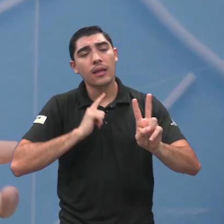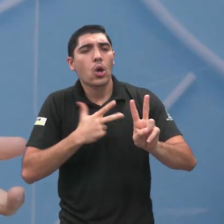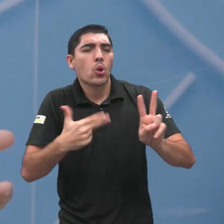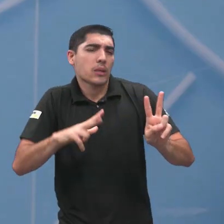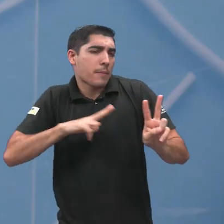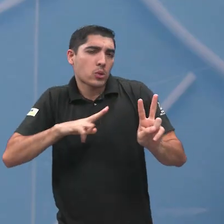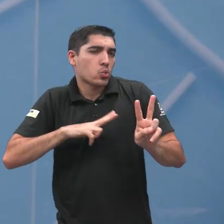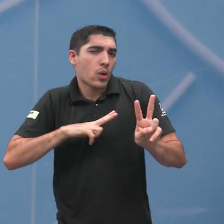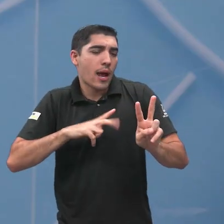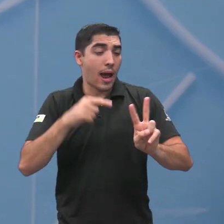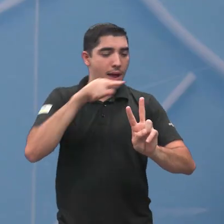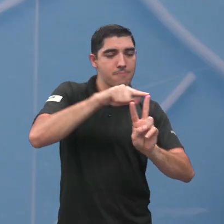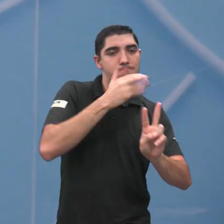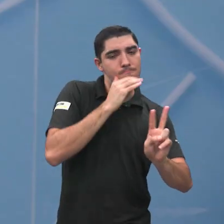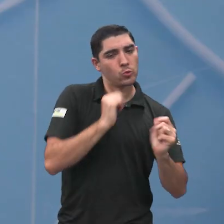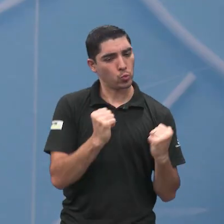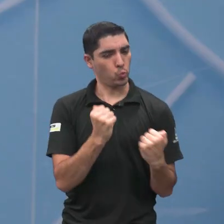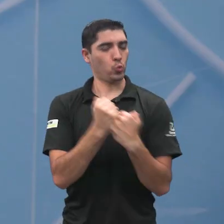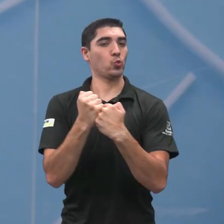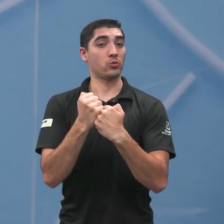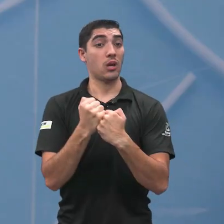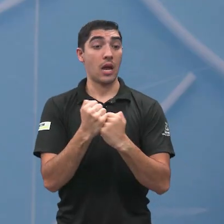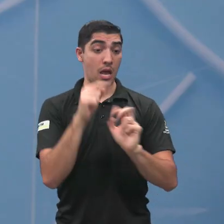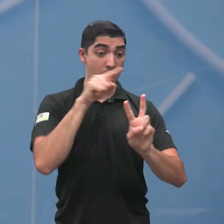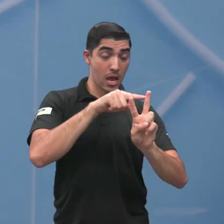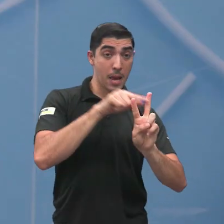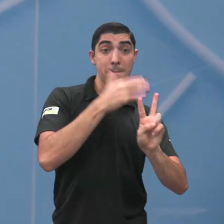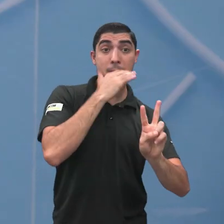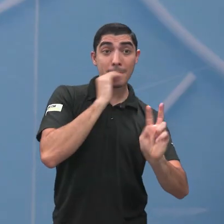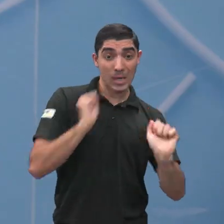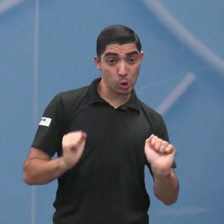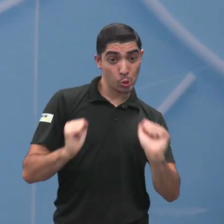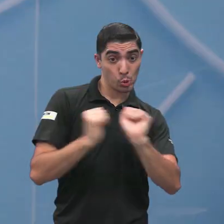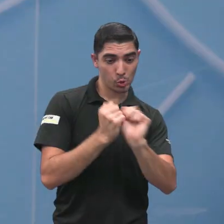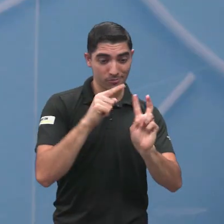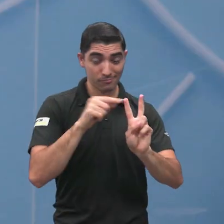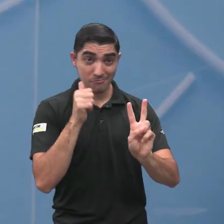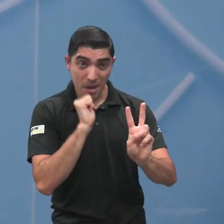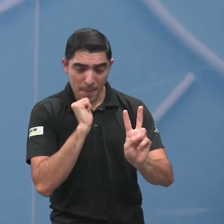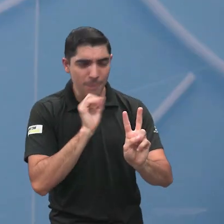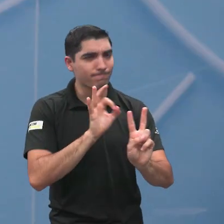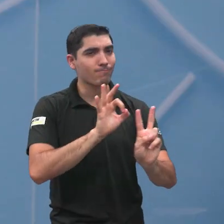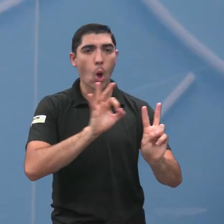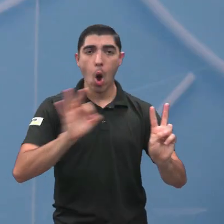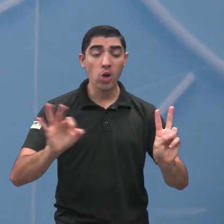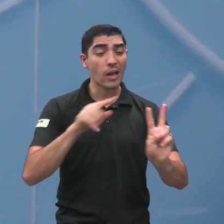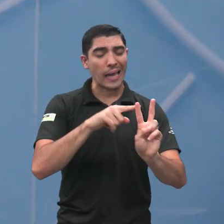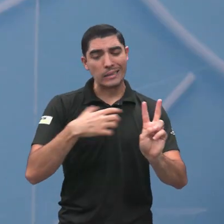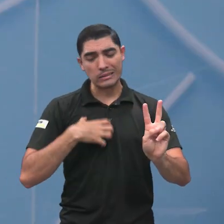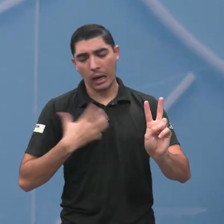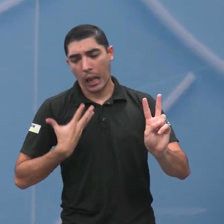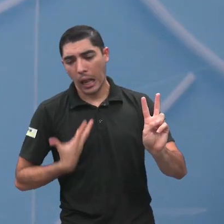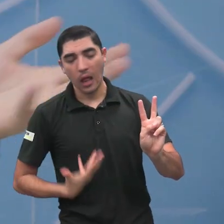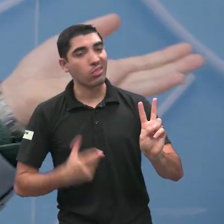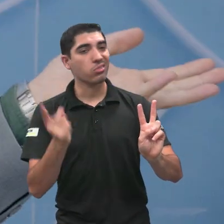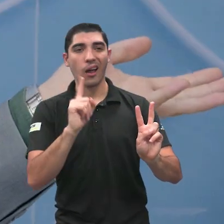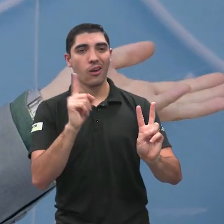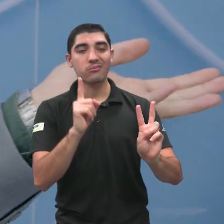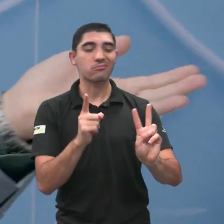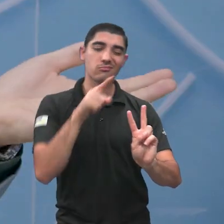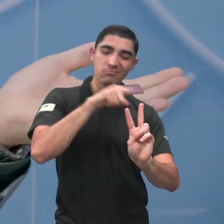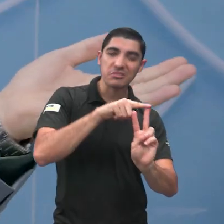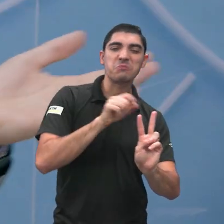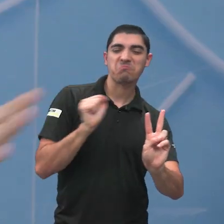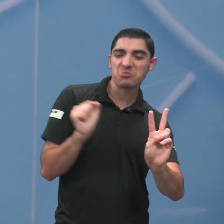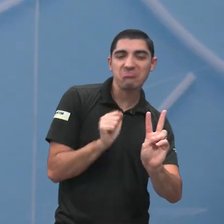grande malabarismo. Se o pai está presente, ele ajuda nesse suporte inicial, a mãe tende a não se sentir tão sobrecarregada. Com isso, como a doutora